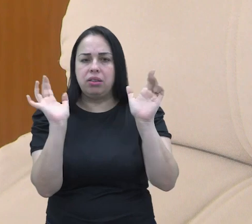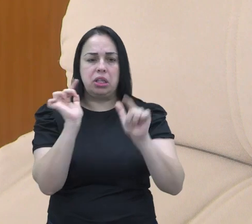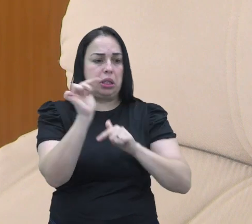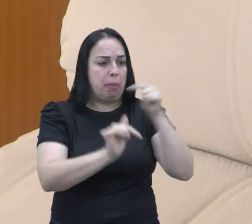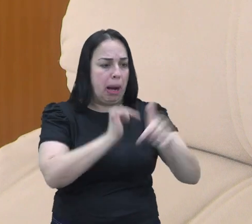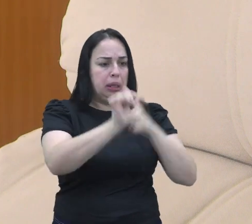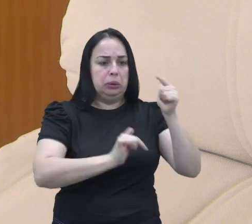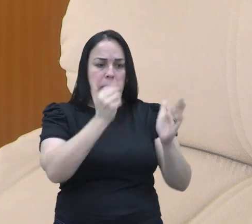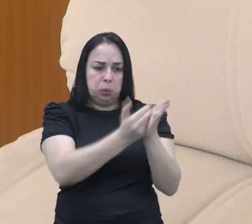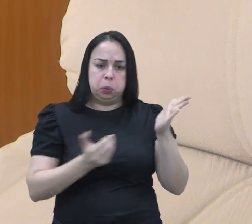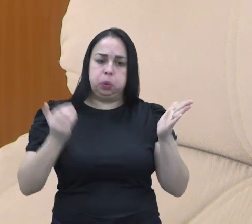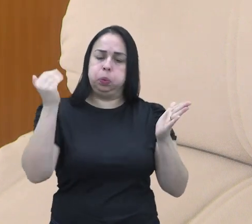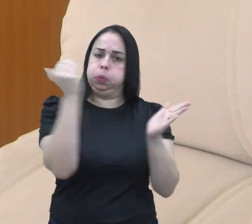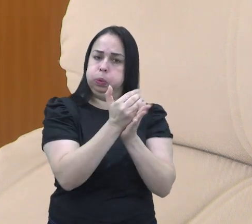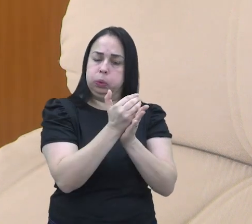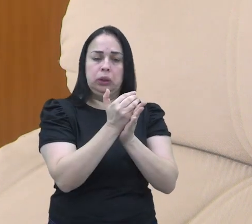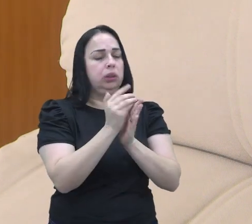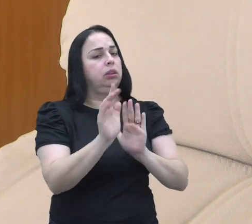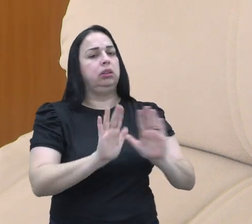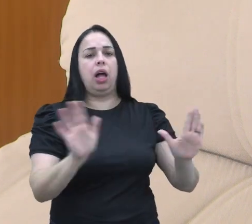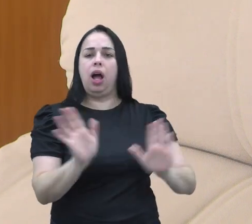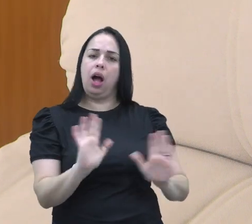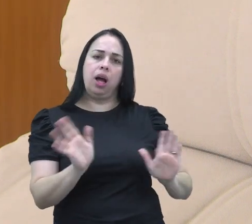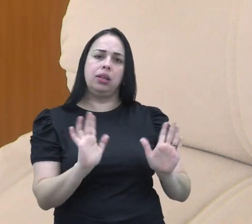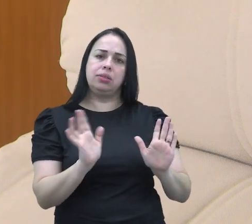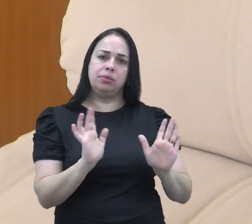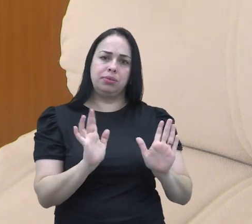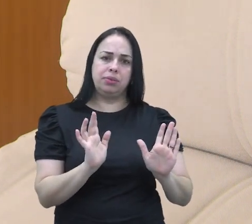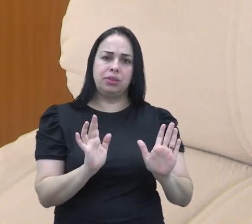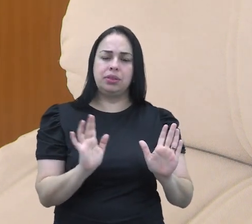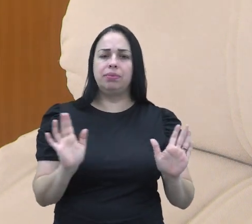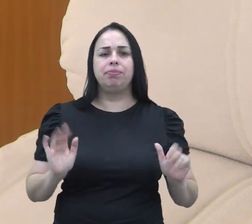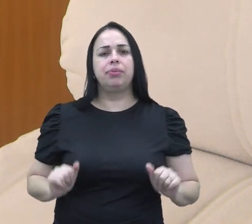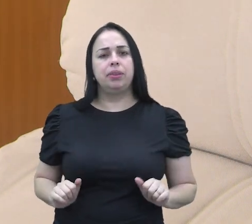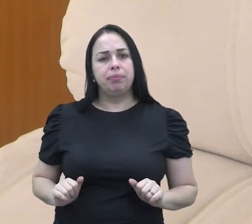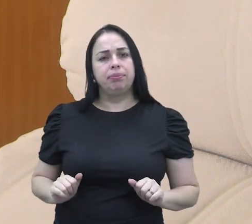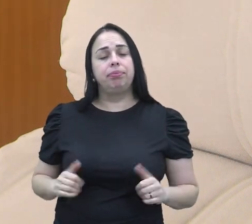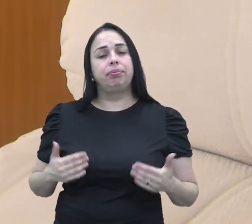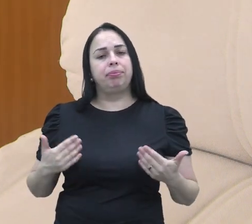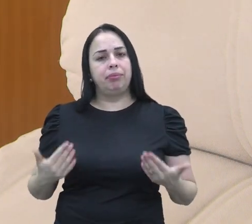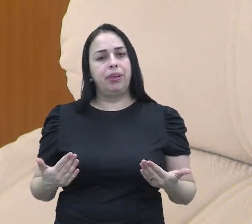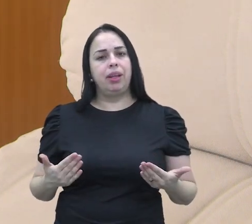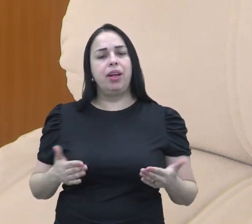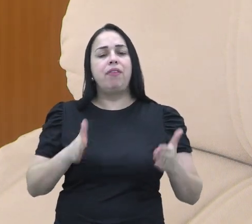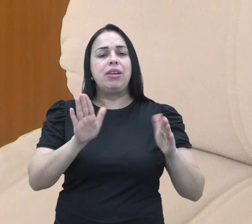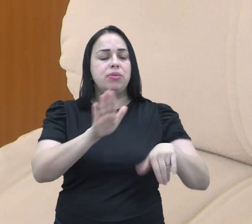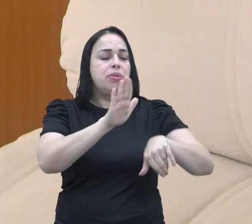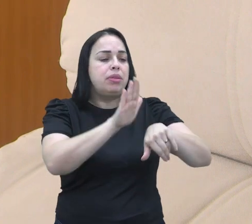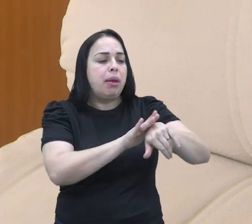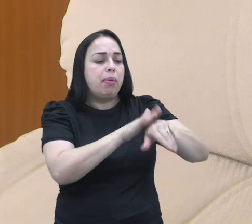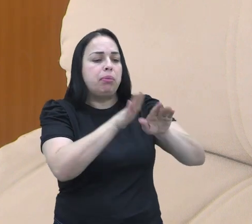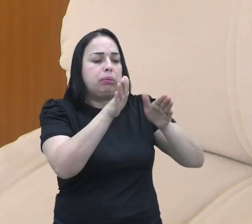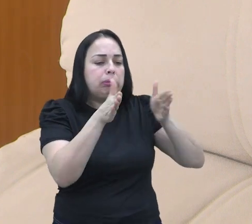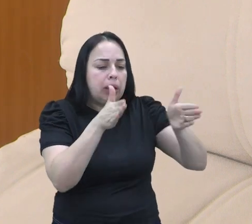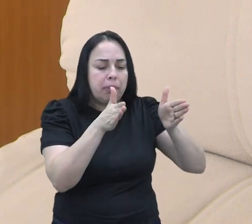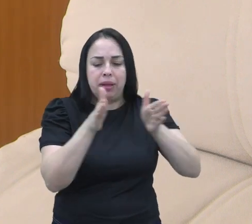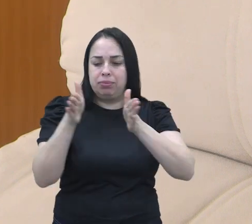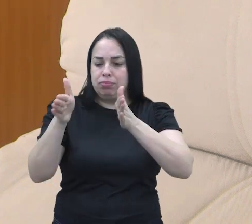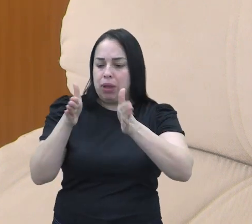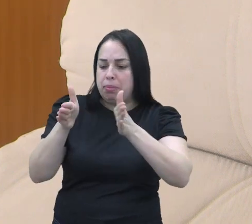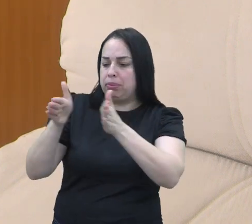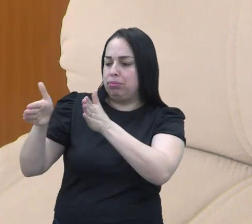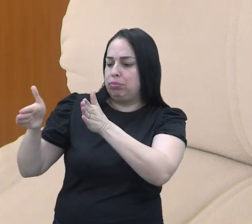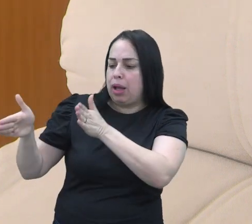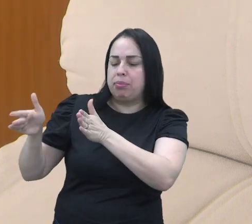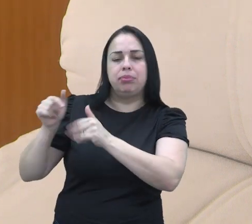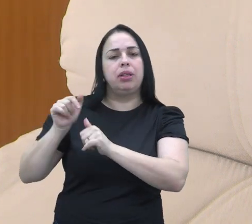ou trabalhando além daquilo que eu sei que a minha capacidade física e mental pode suportar. Então eu procuro ter um